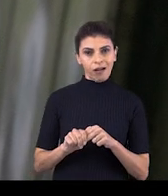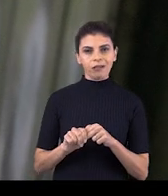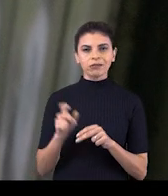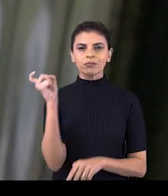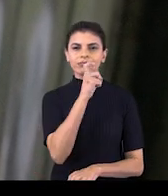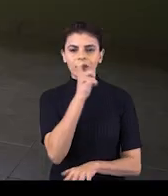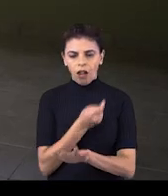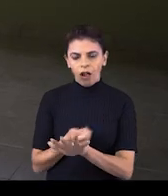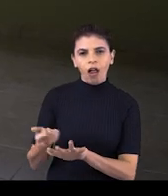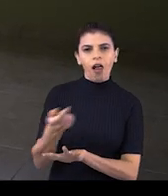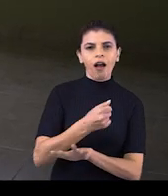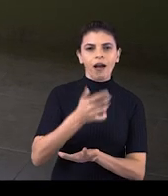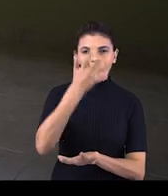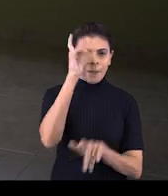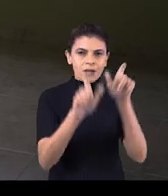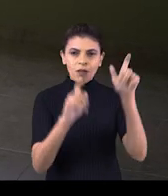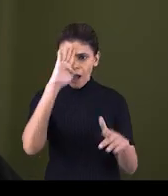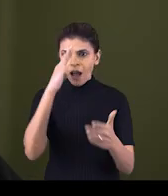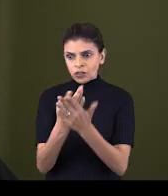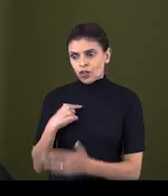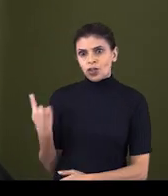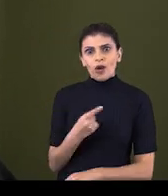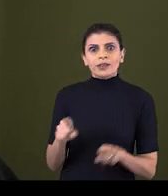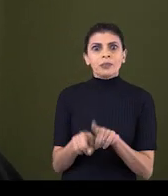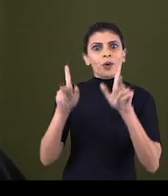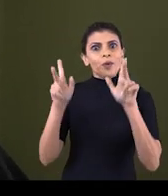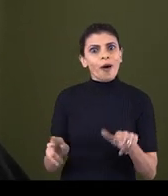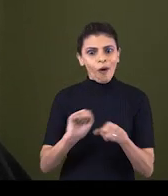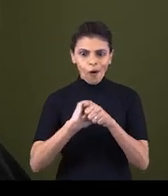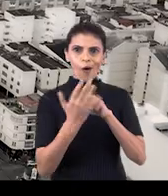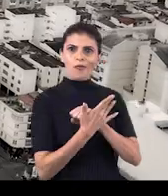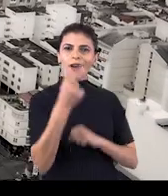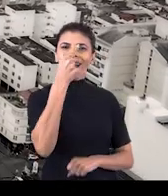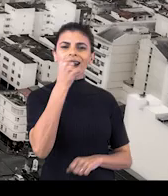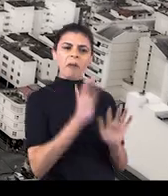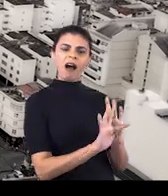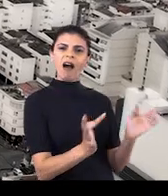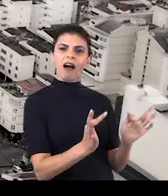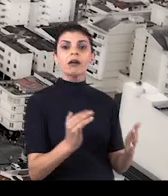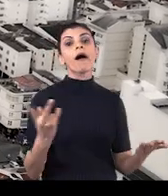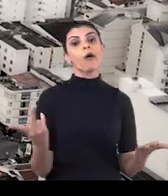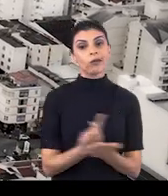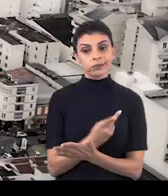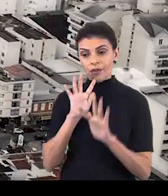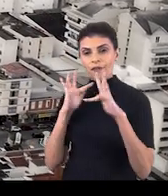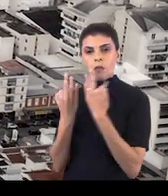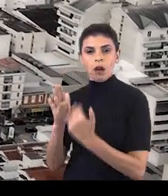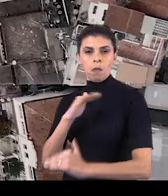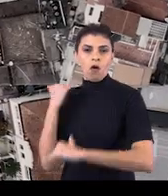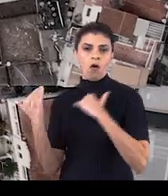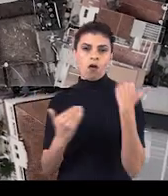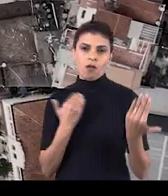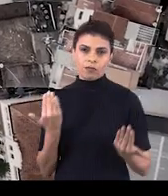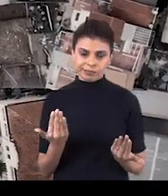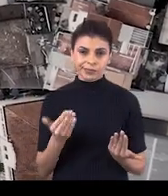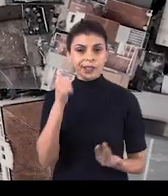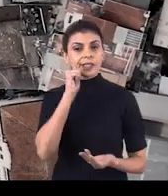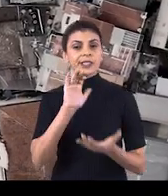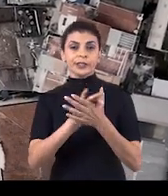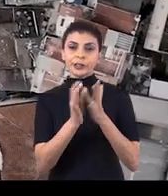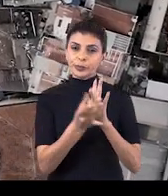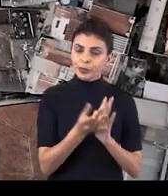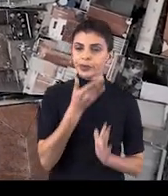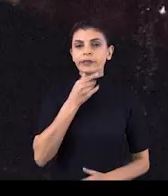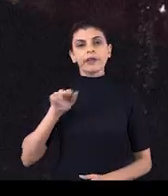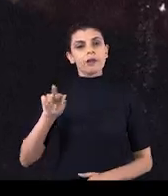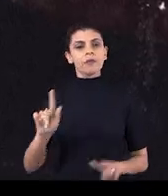Por causa das fake news, nós acreditamos que a Covid era somente uma gripe. Por isso, acabei perdendo toda a minha família. Esposa, irmão